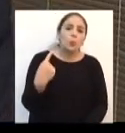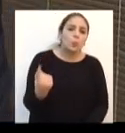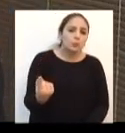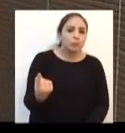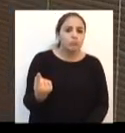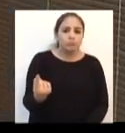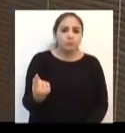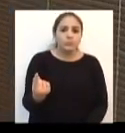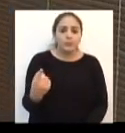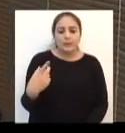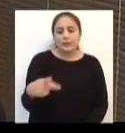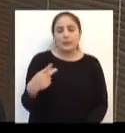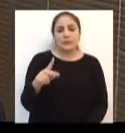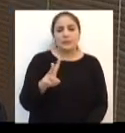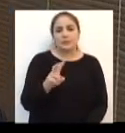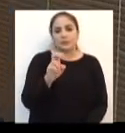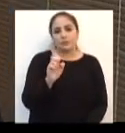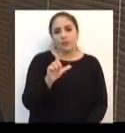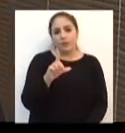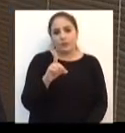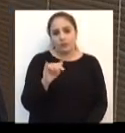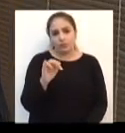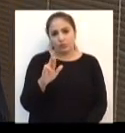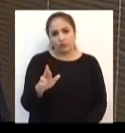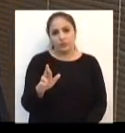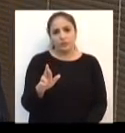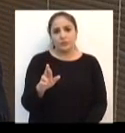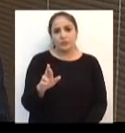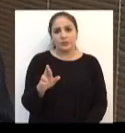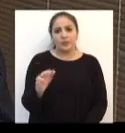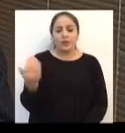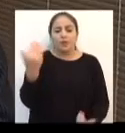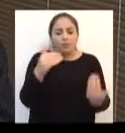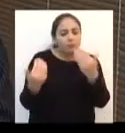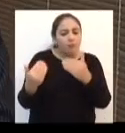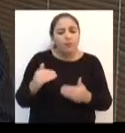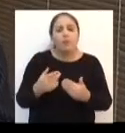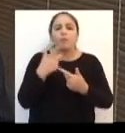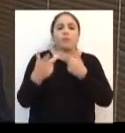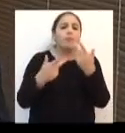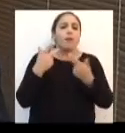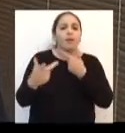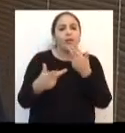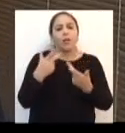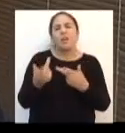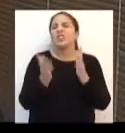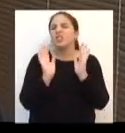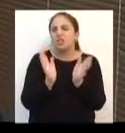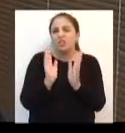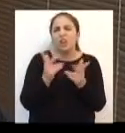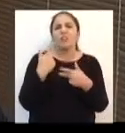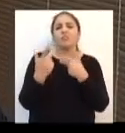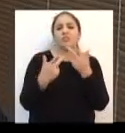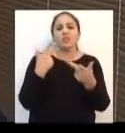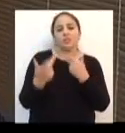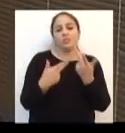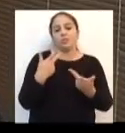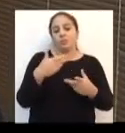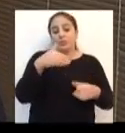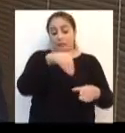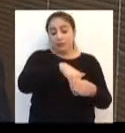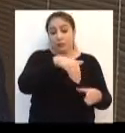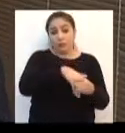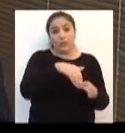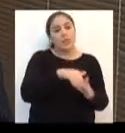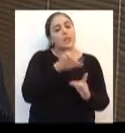outra, esse Valdir Maranhão vem declarar, já declarou na votação do